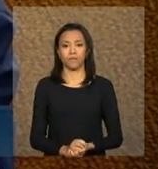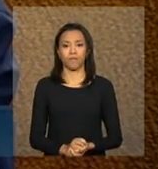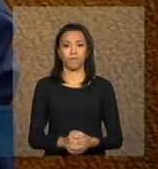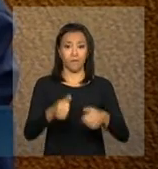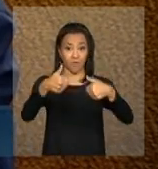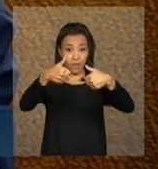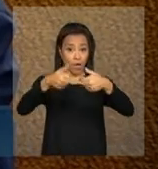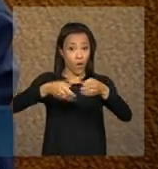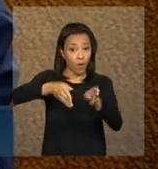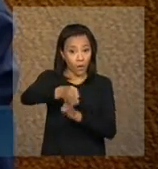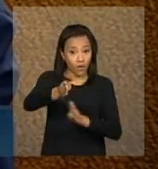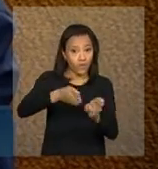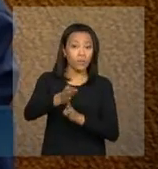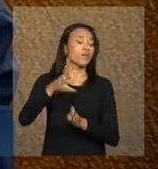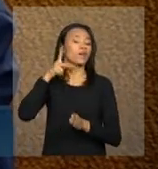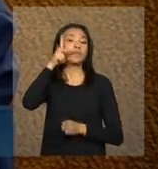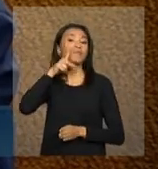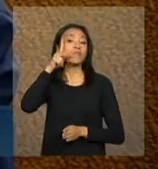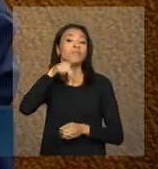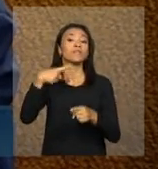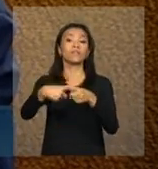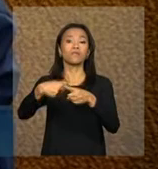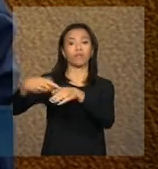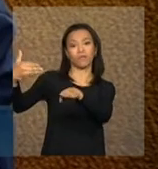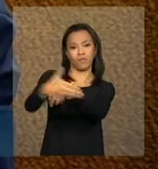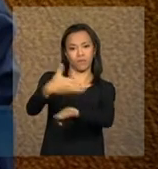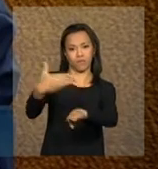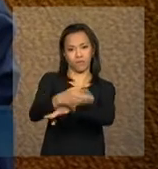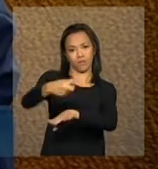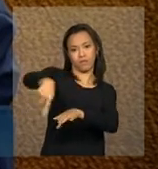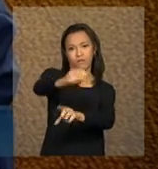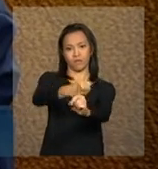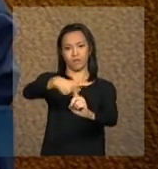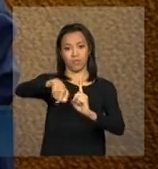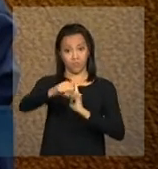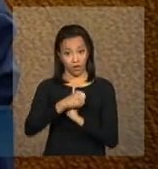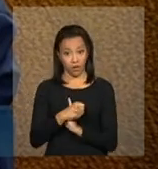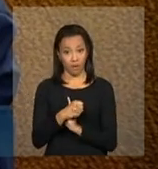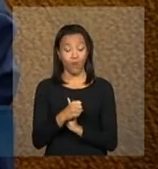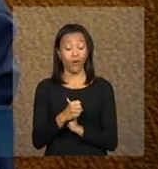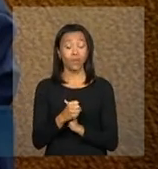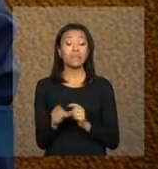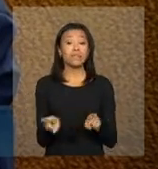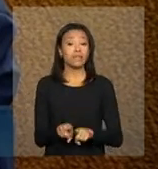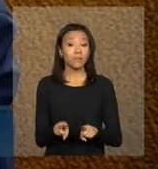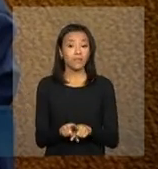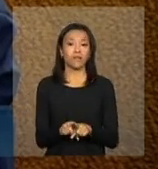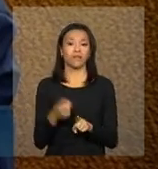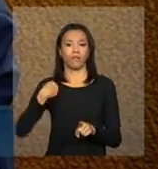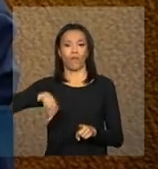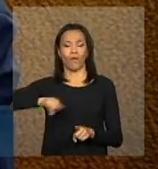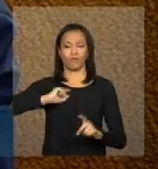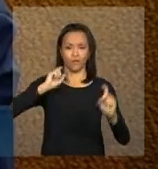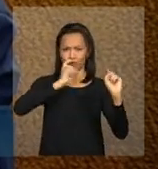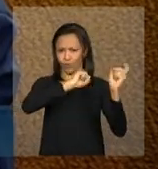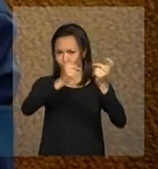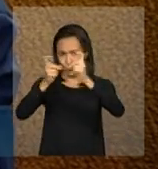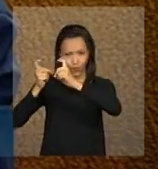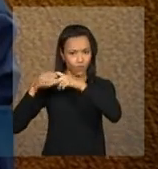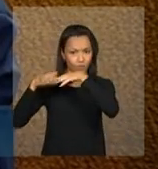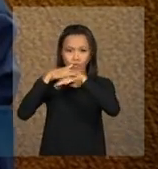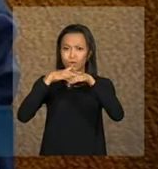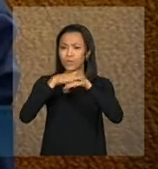a política e o sistema de participação social. Estamos discutindo